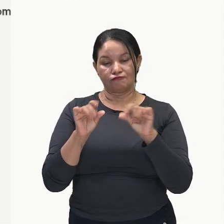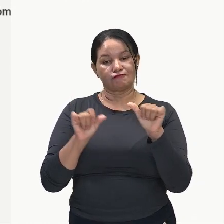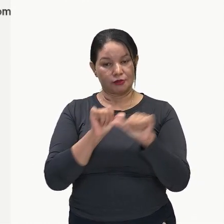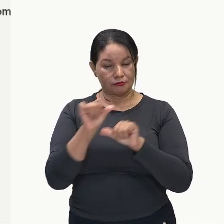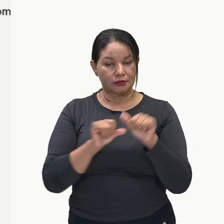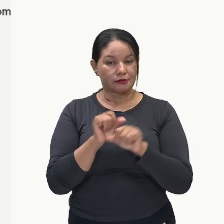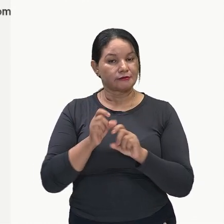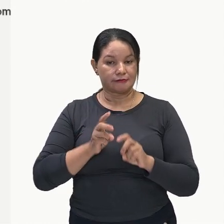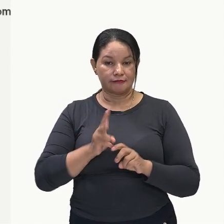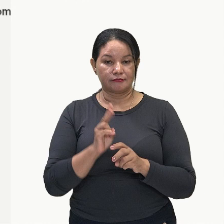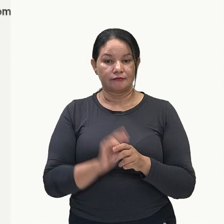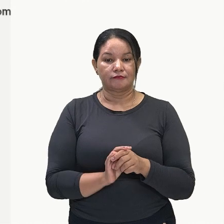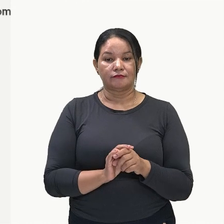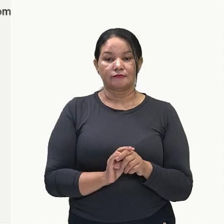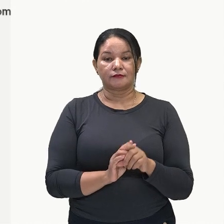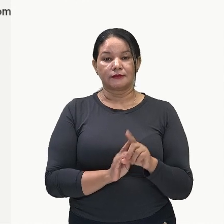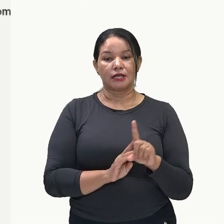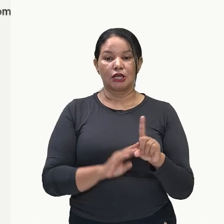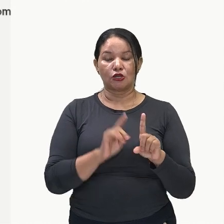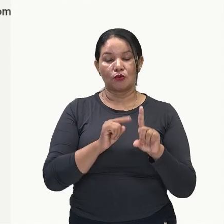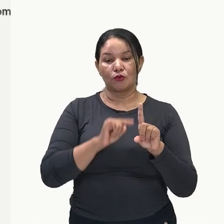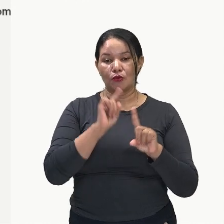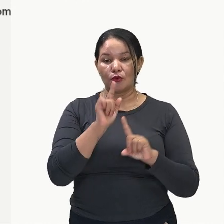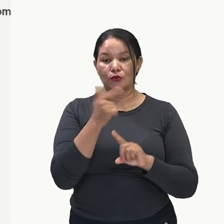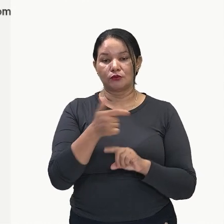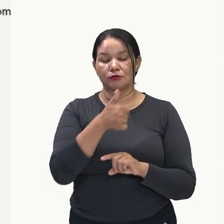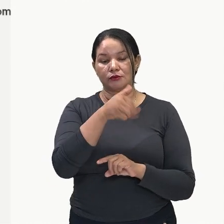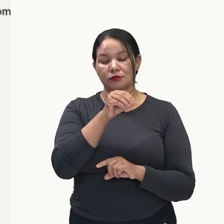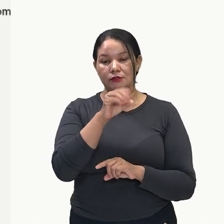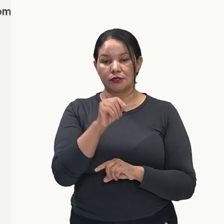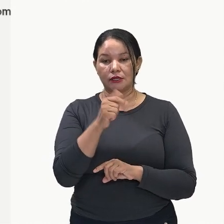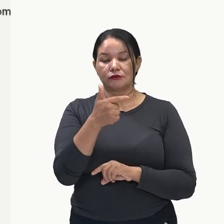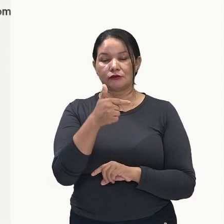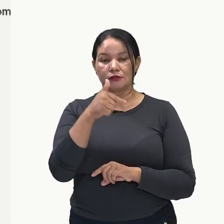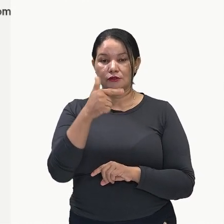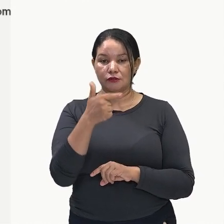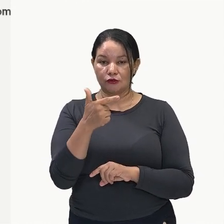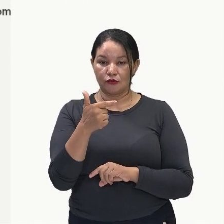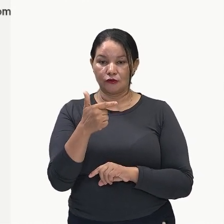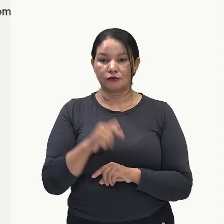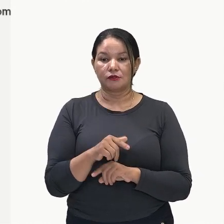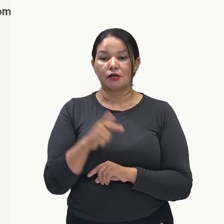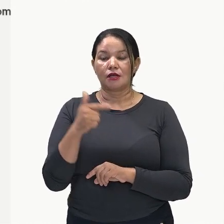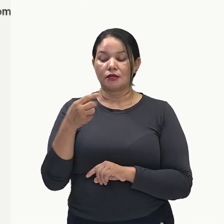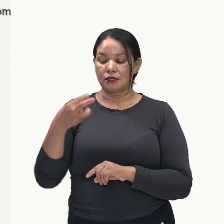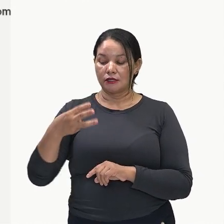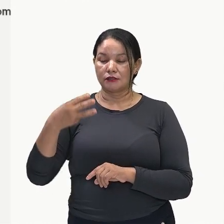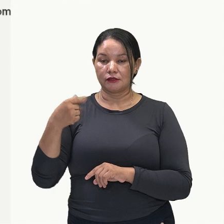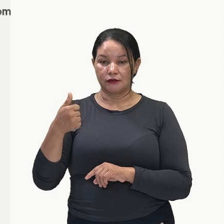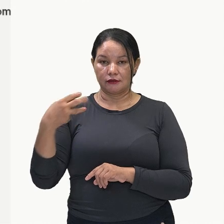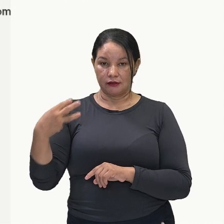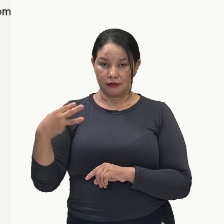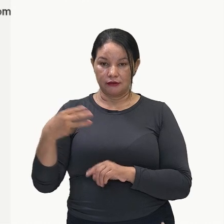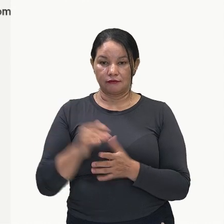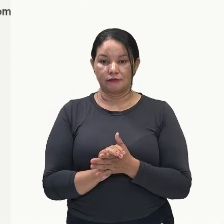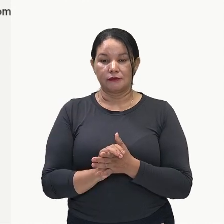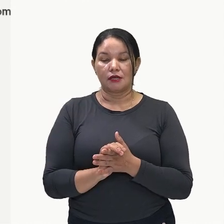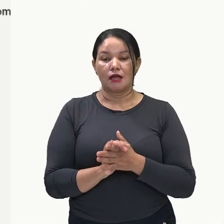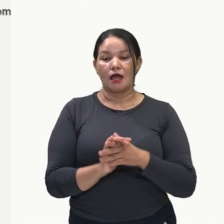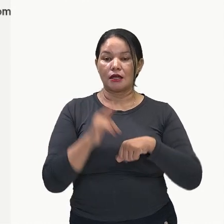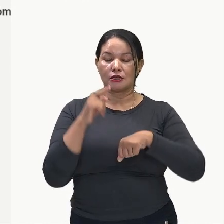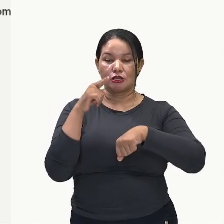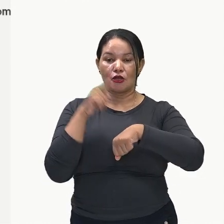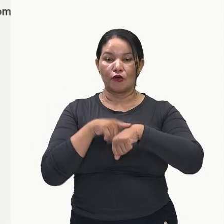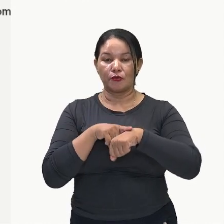100, 212, 313. Aqui é o ponto de